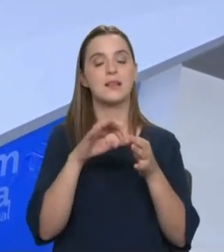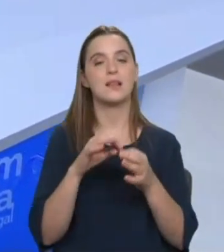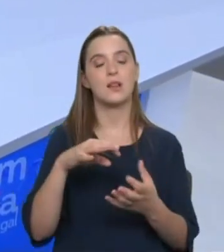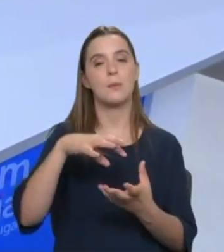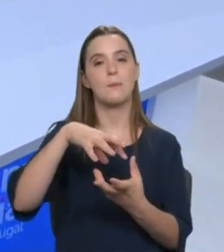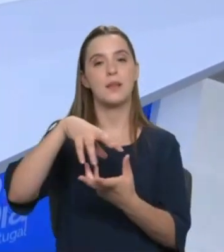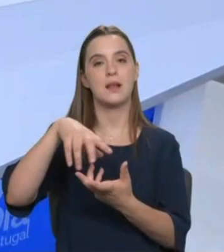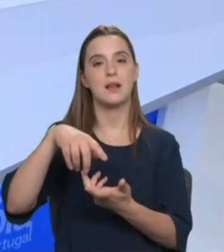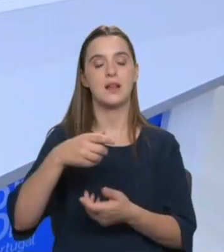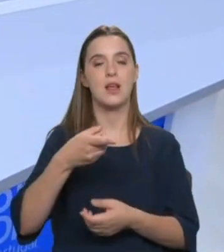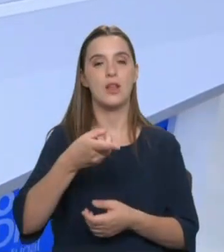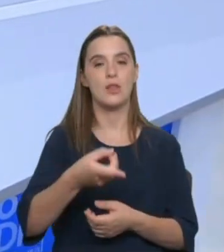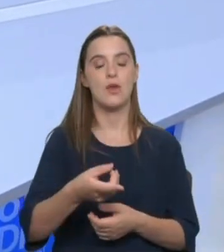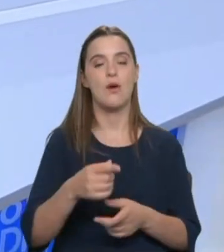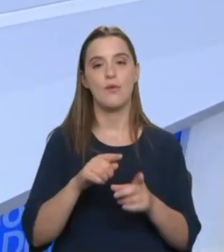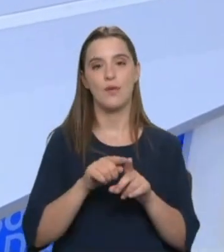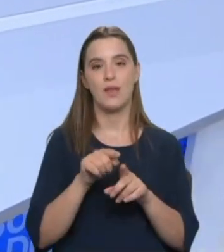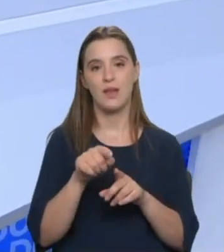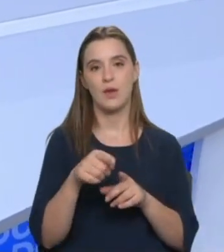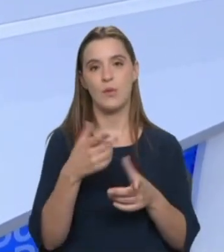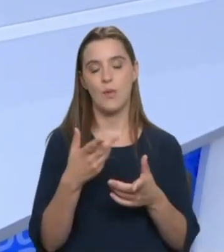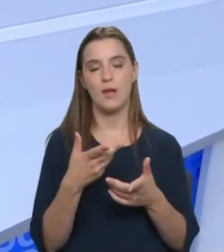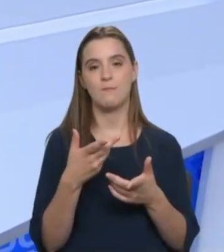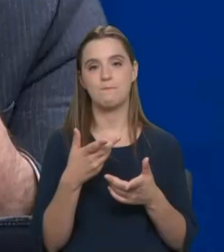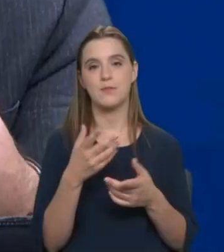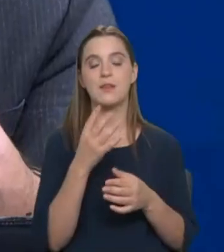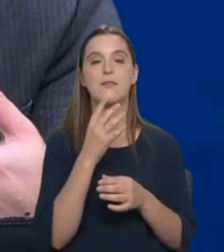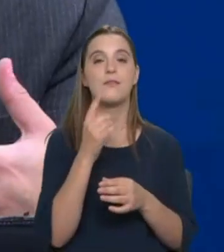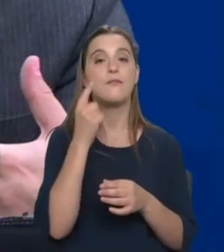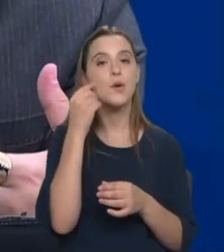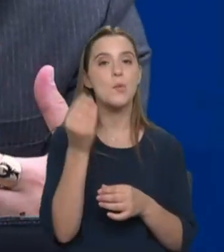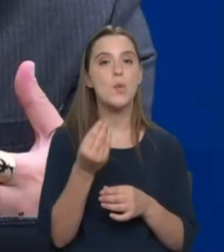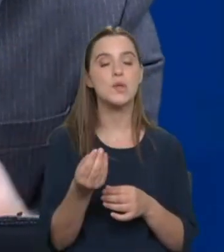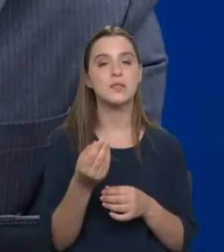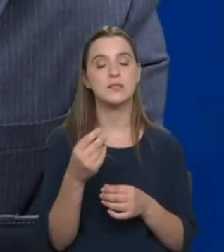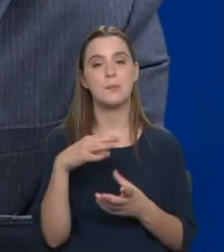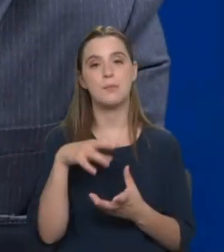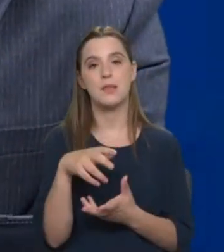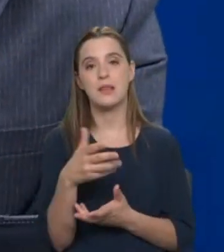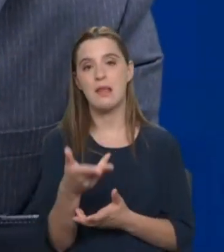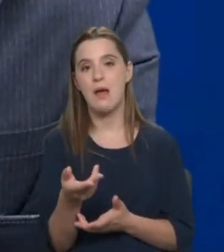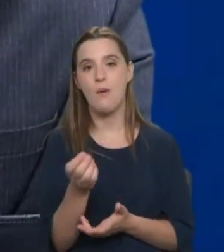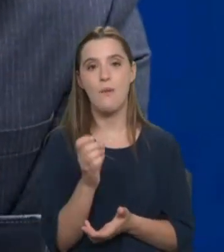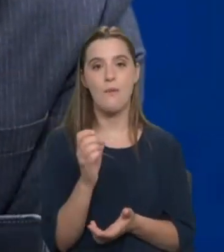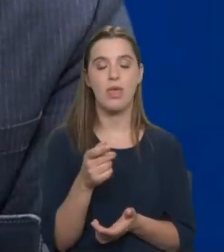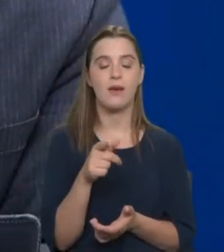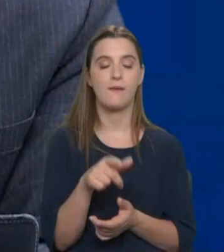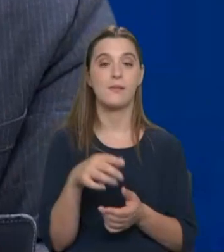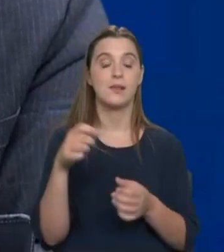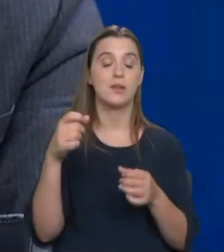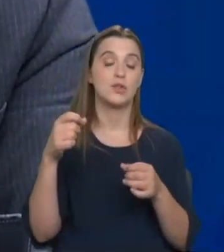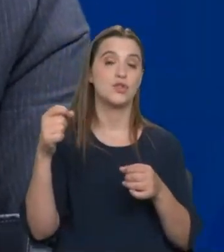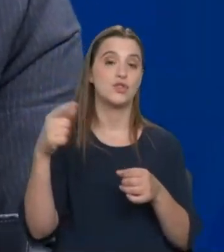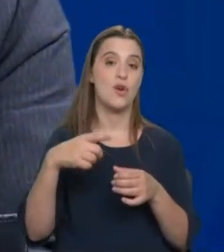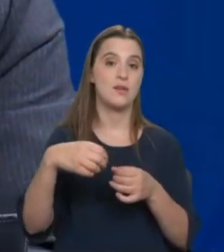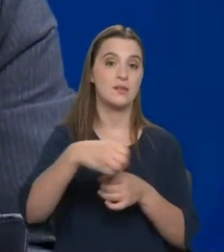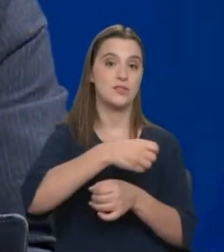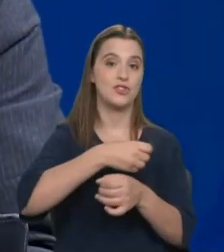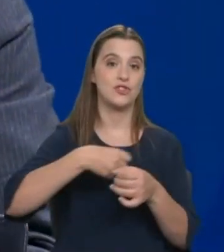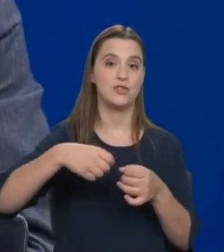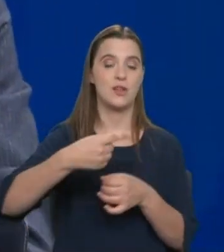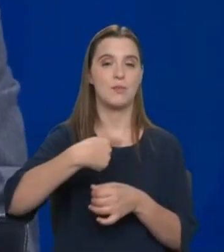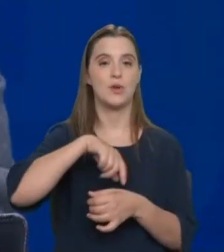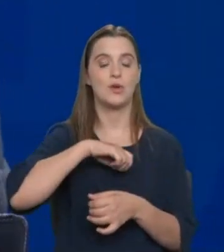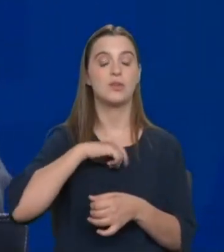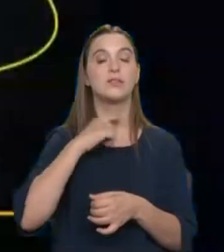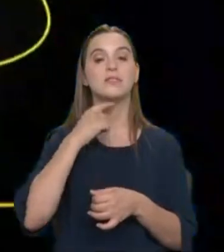mais famoso não existente planeta do nosso Sistema Solar e que alguns cientistas dizem que nos confins do Sistema